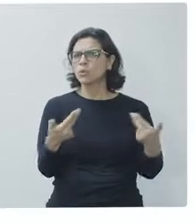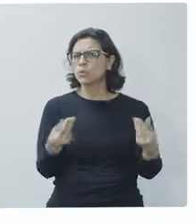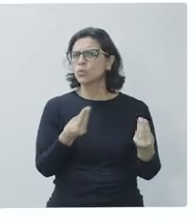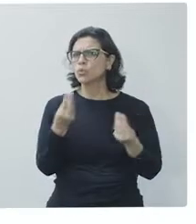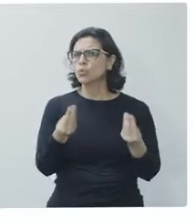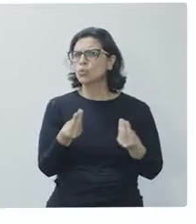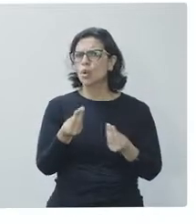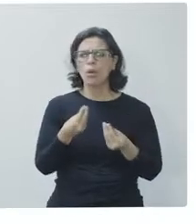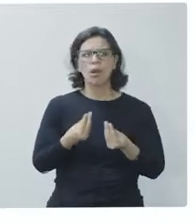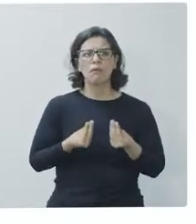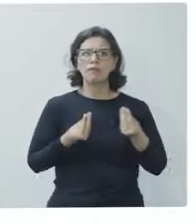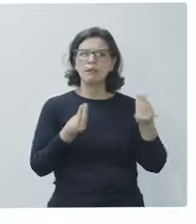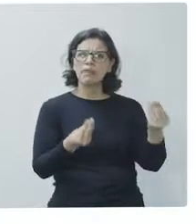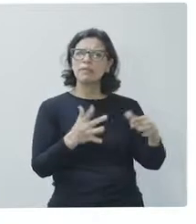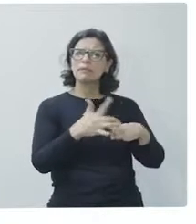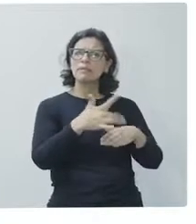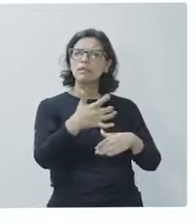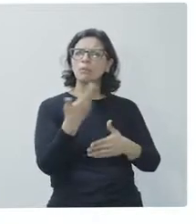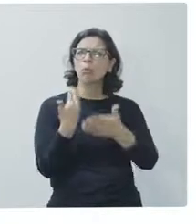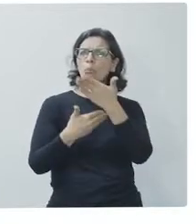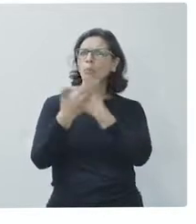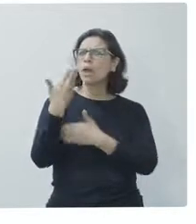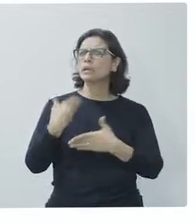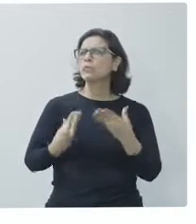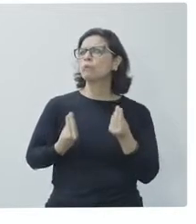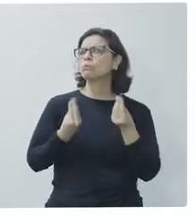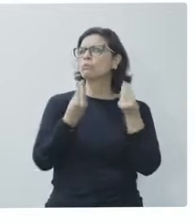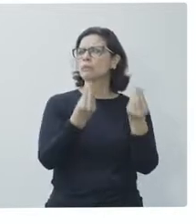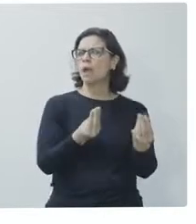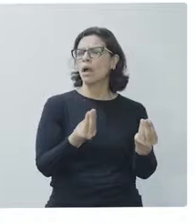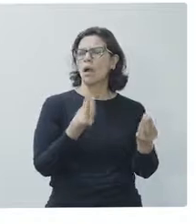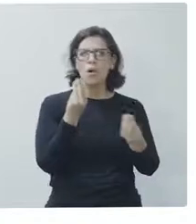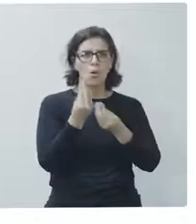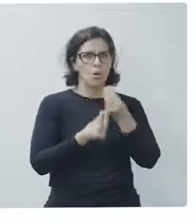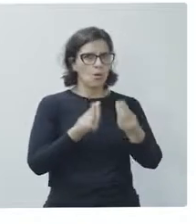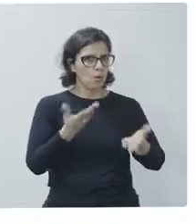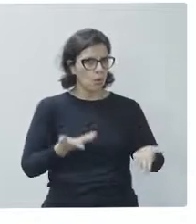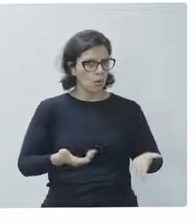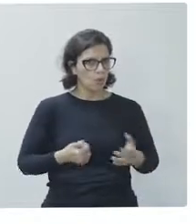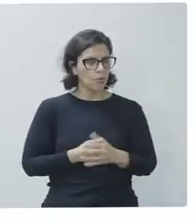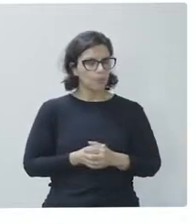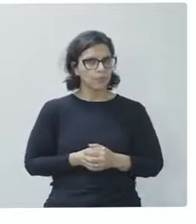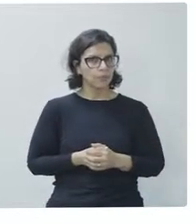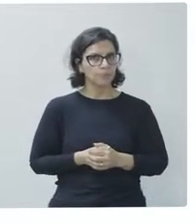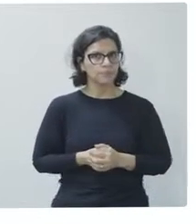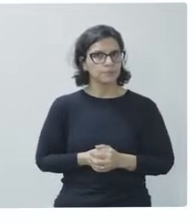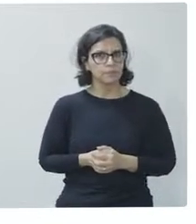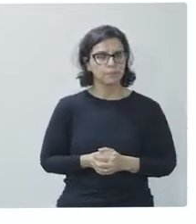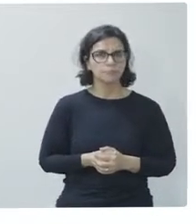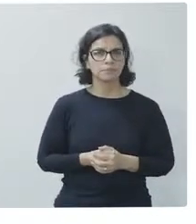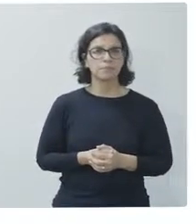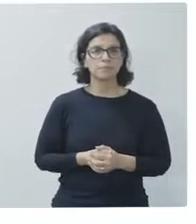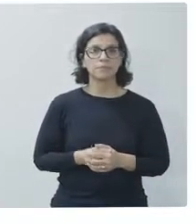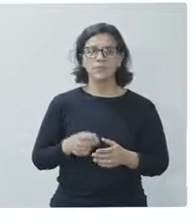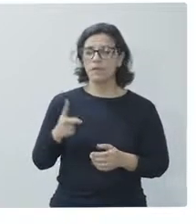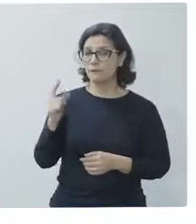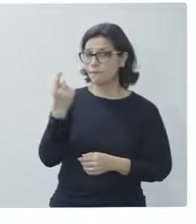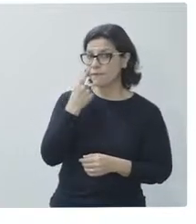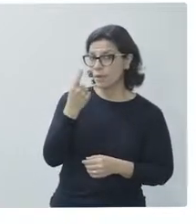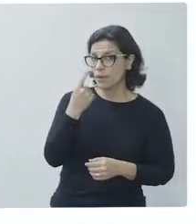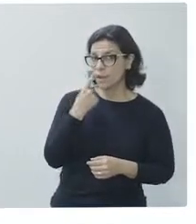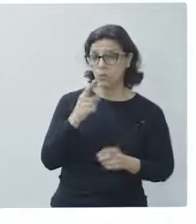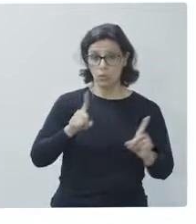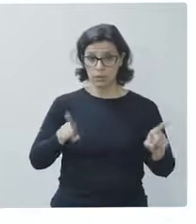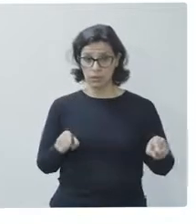coisas, como ele e elas poderiam entregar o tesouro do seu passado? Olha só,